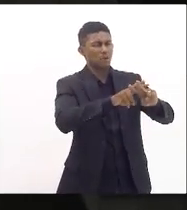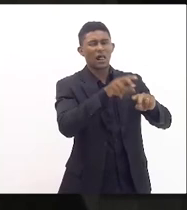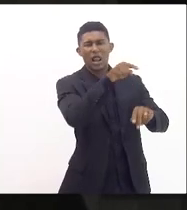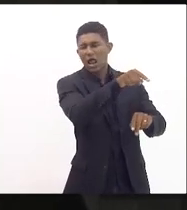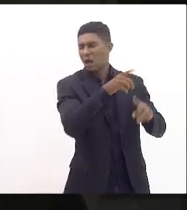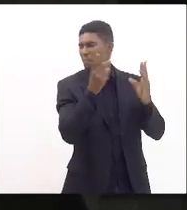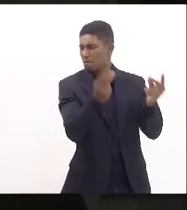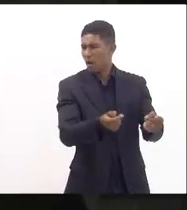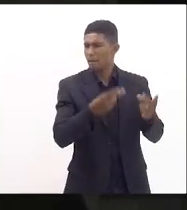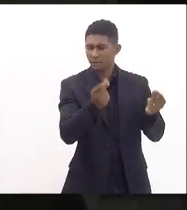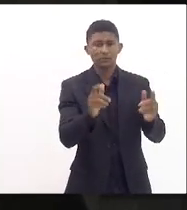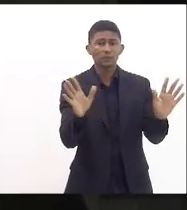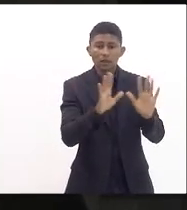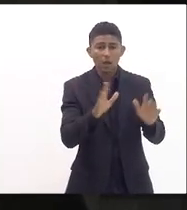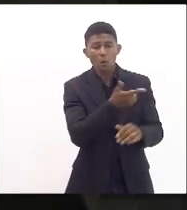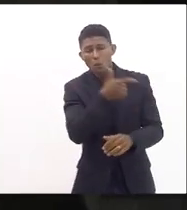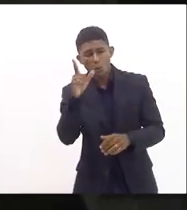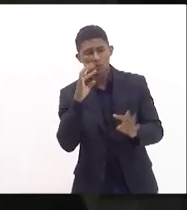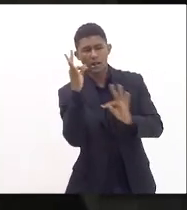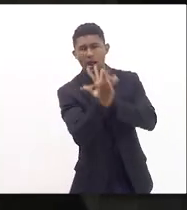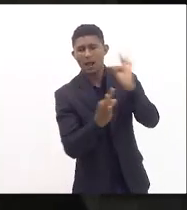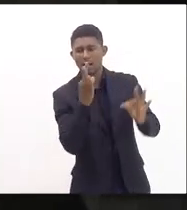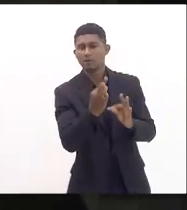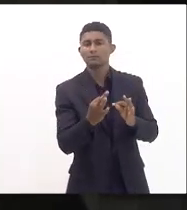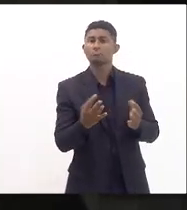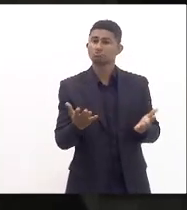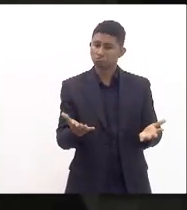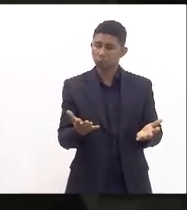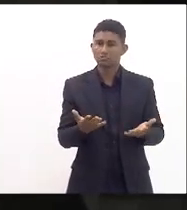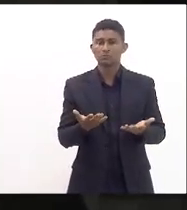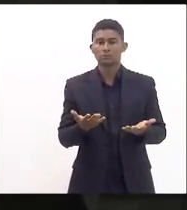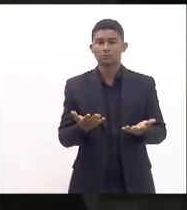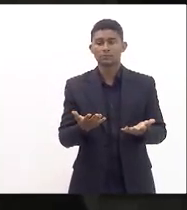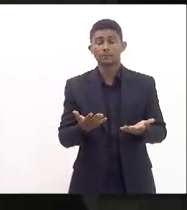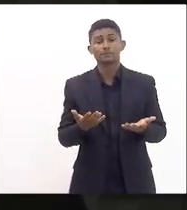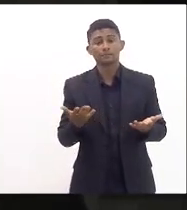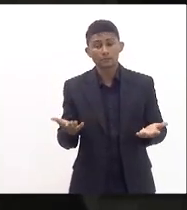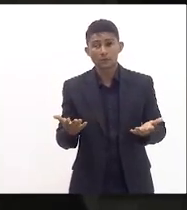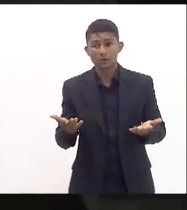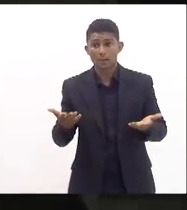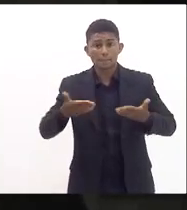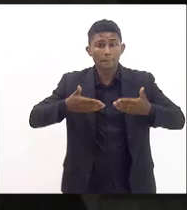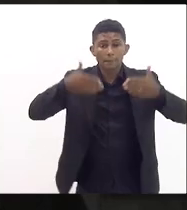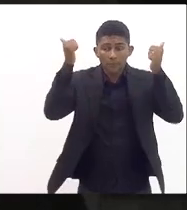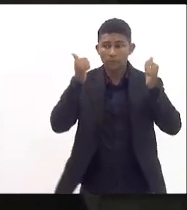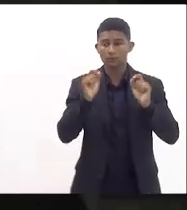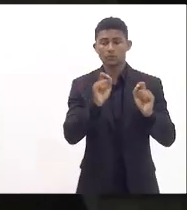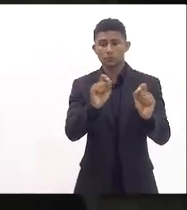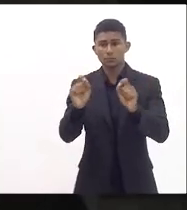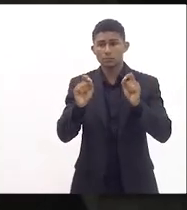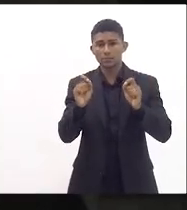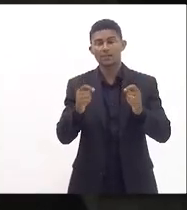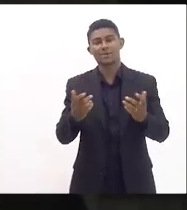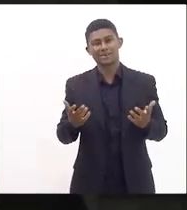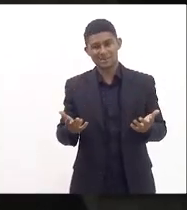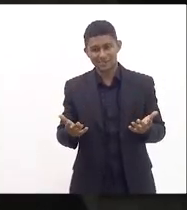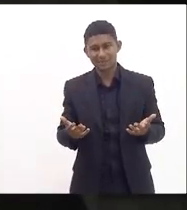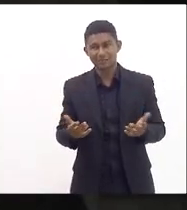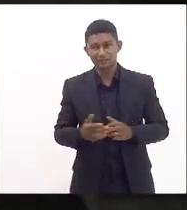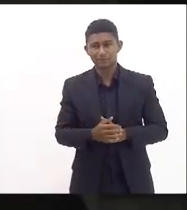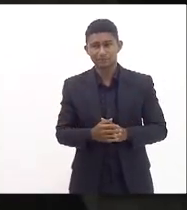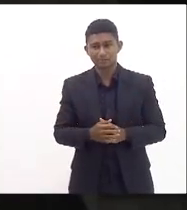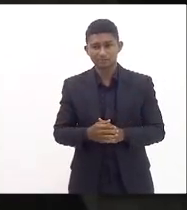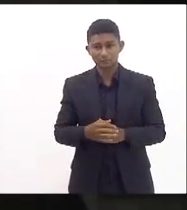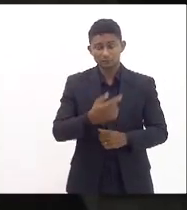pacientes em situação de sofrimento mental. Pois bem, nesse sentido, o melhor antídoto para conter a ofensiva